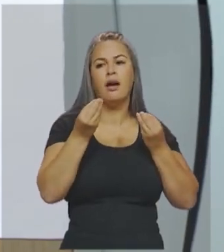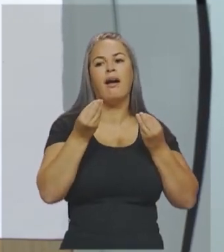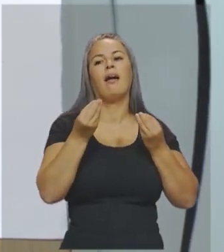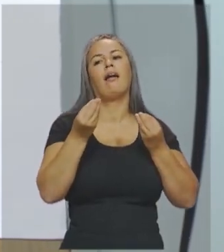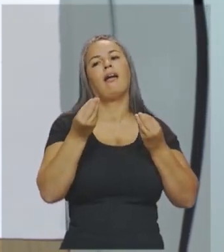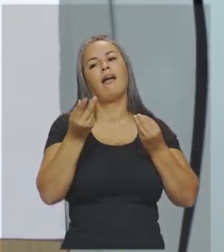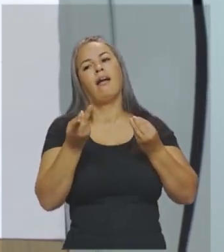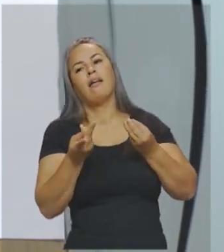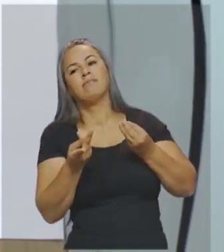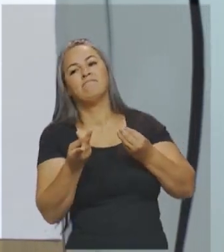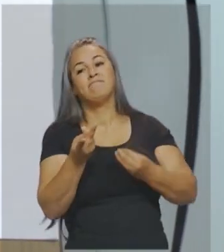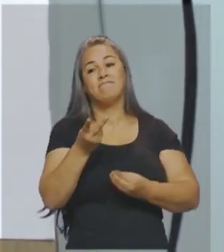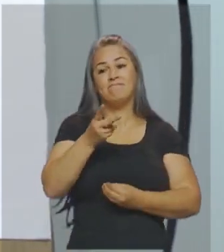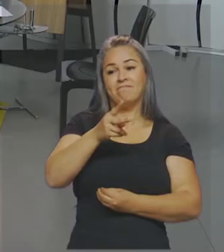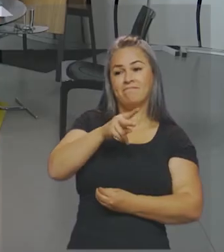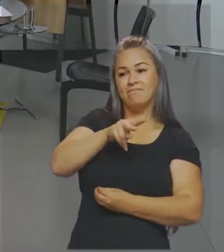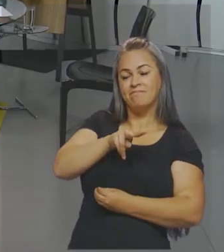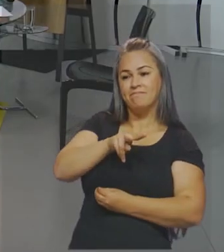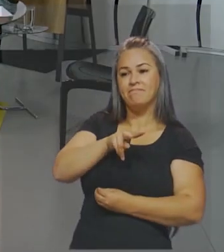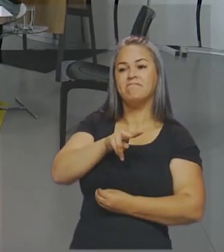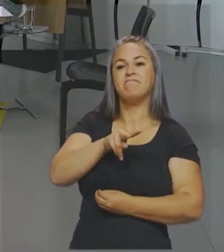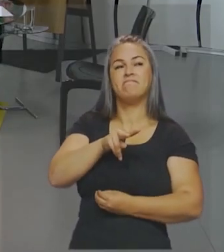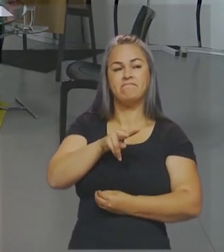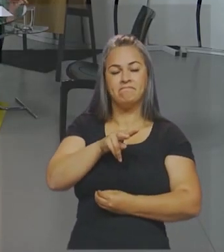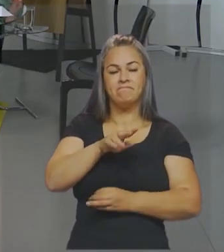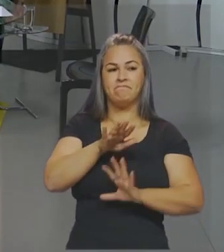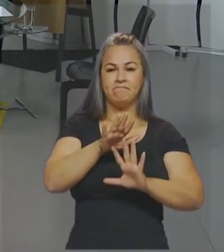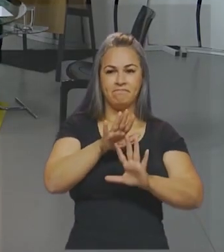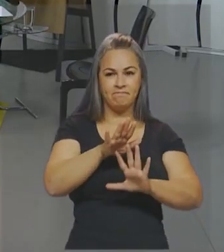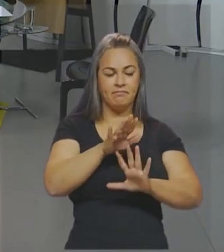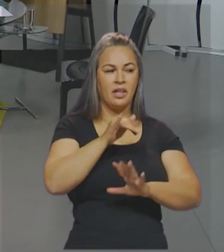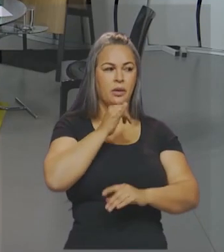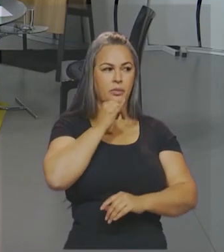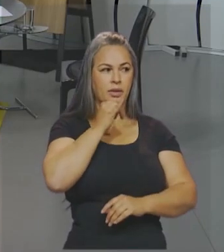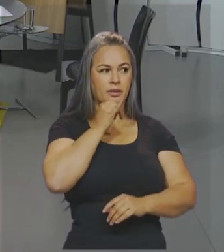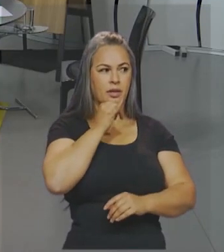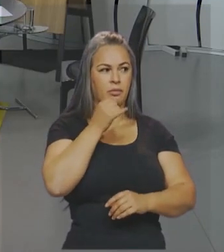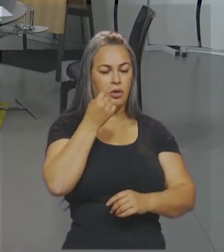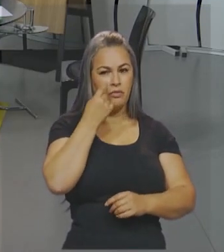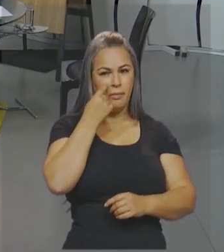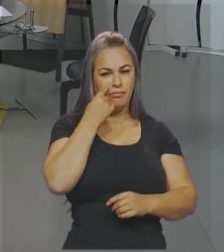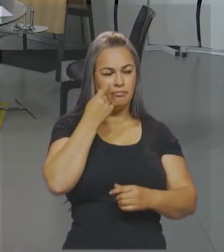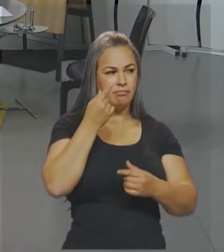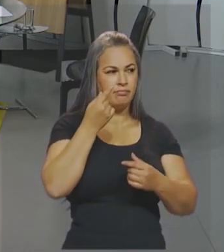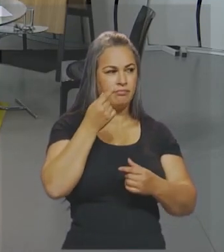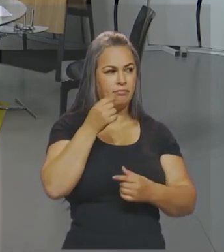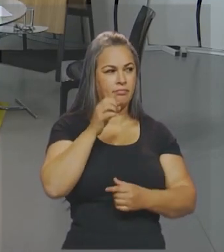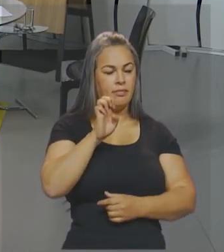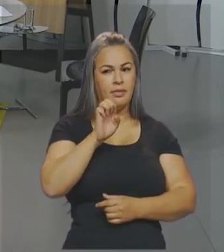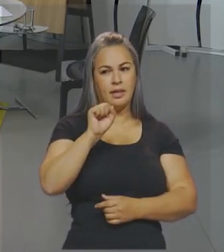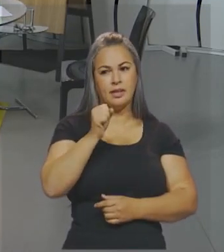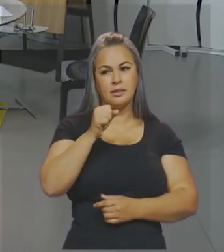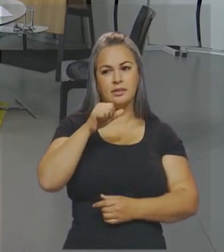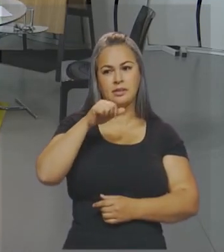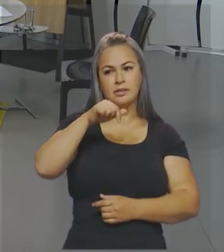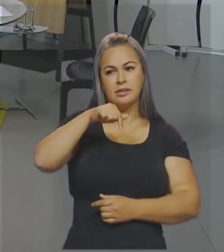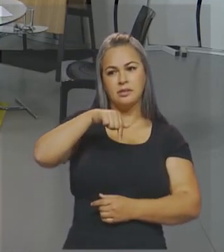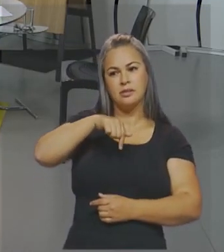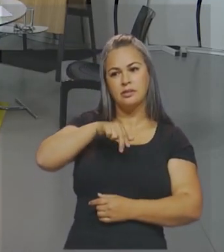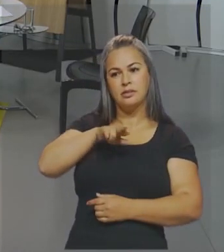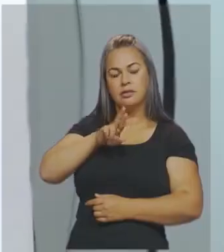né? Então, por exemplo, eu vou pegar o esquadro. Estou olhando esse esquadro,